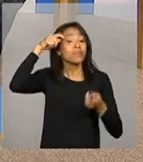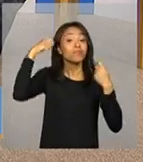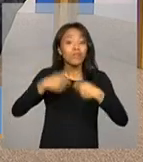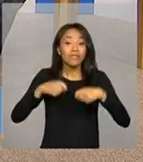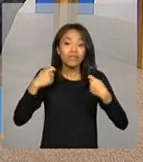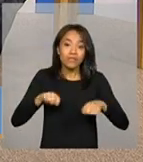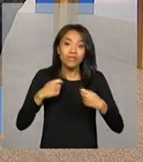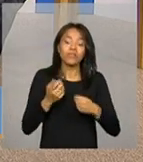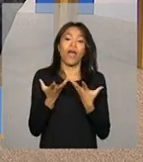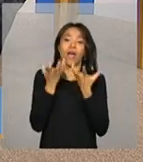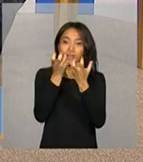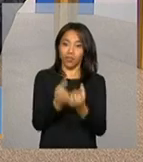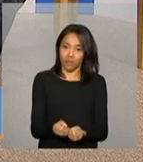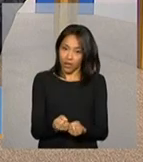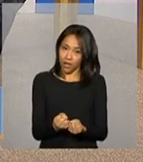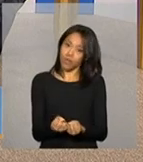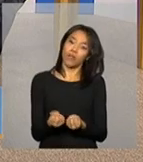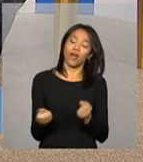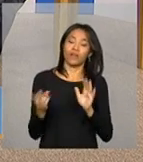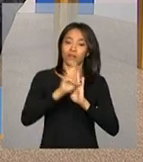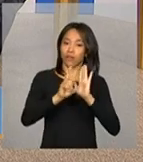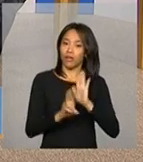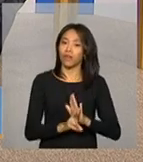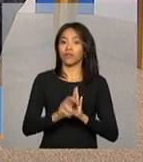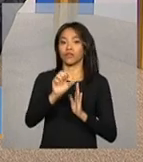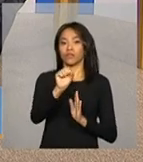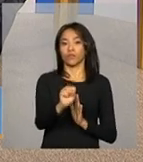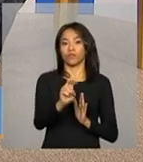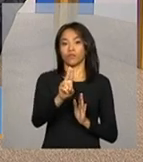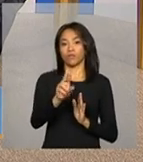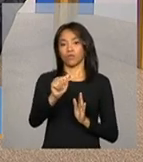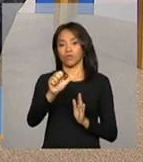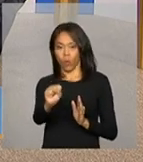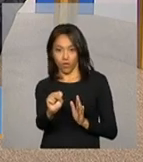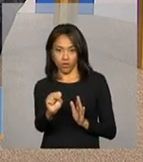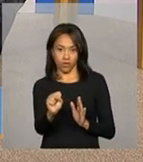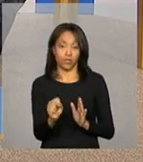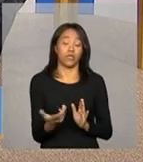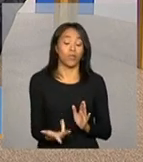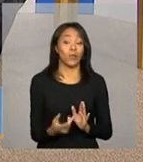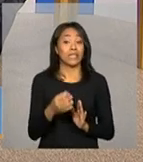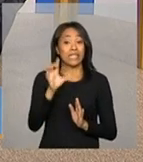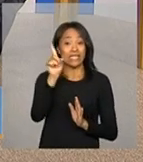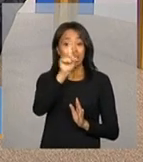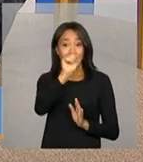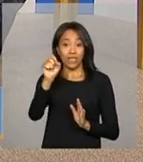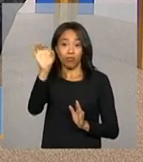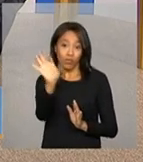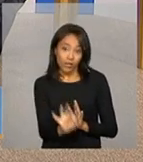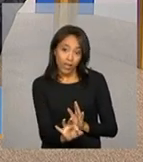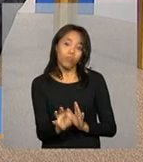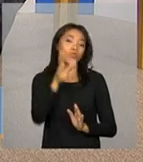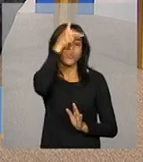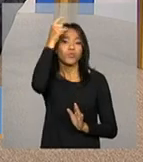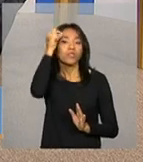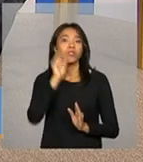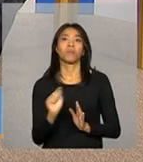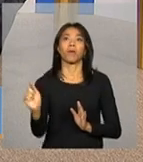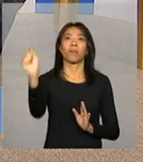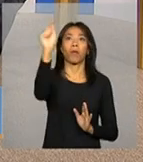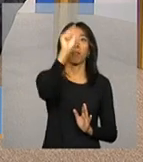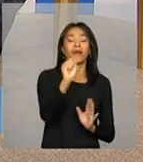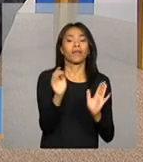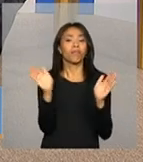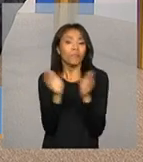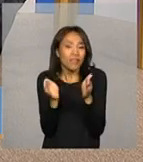lógica do suas Então veja só que bacana a gente pacto ou que cem porcento dos municípios de pequeno porte 1 e